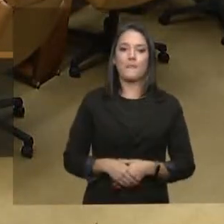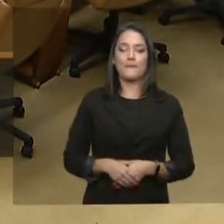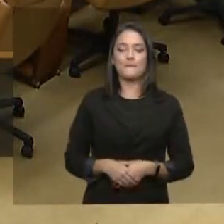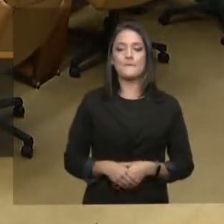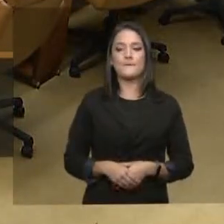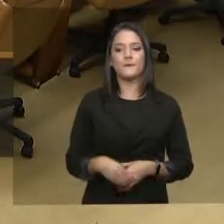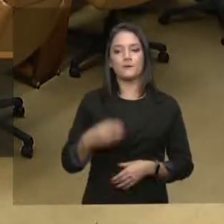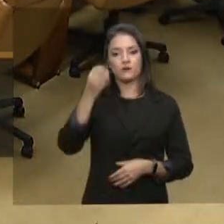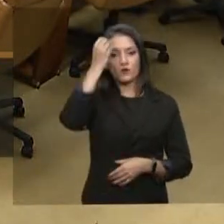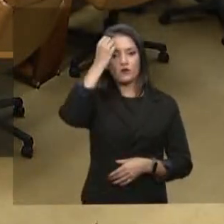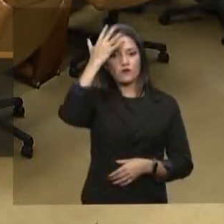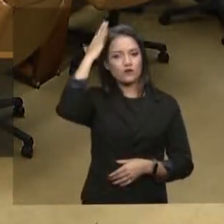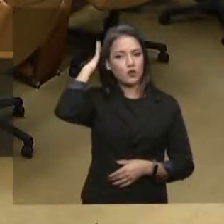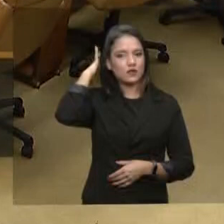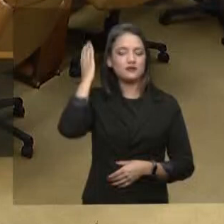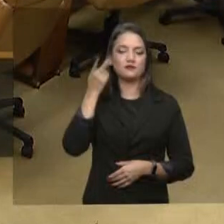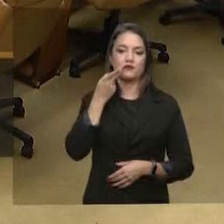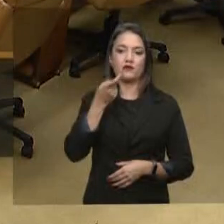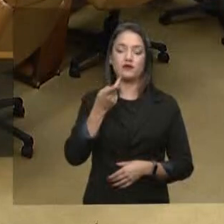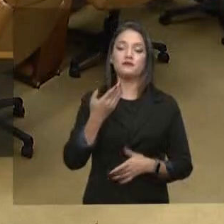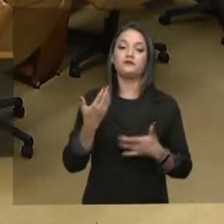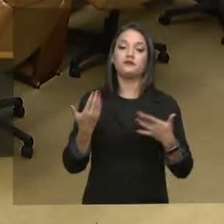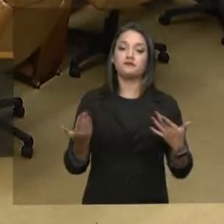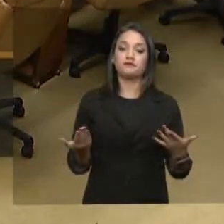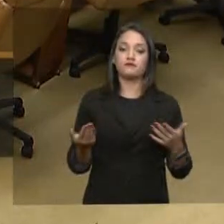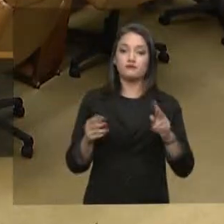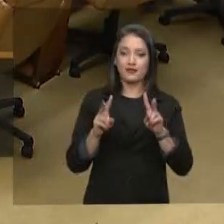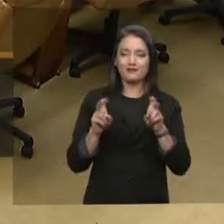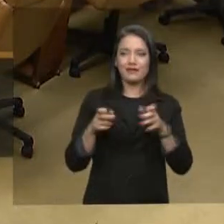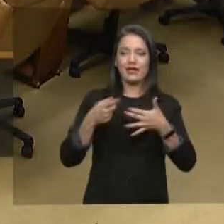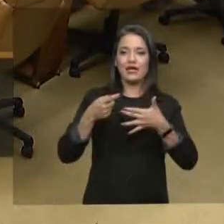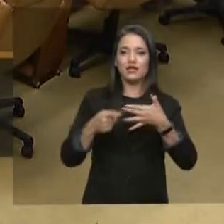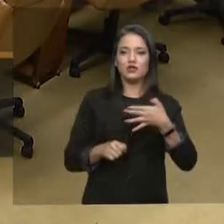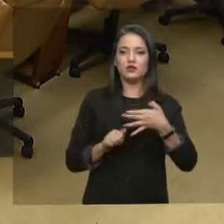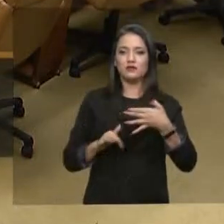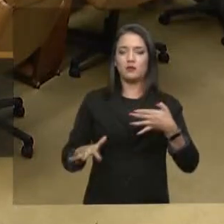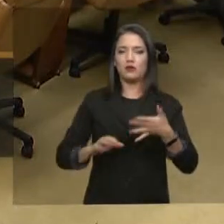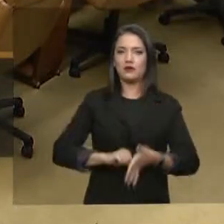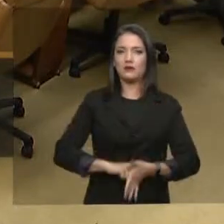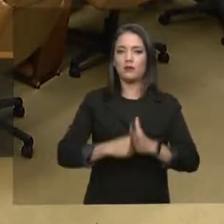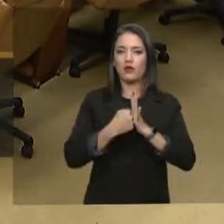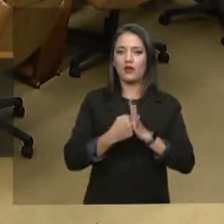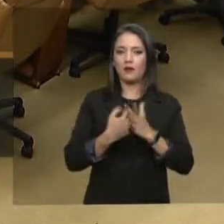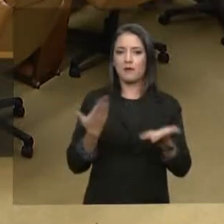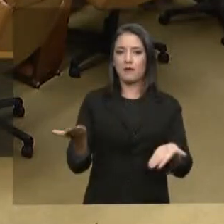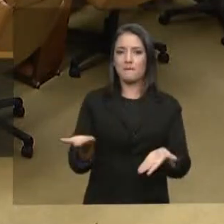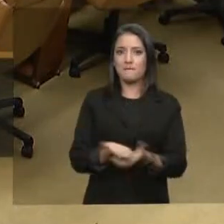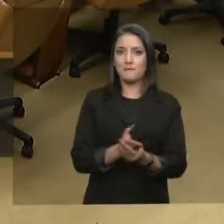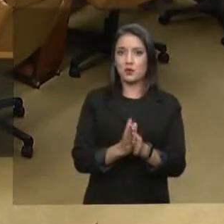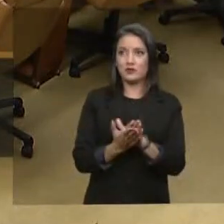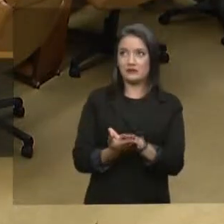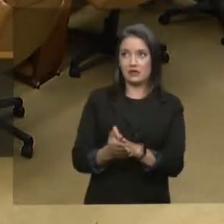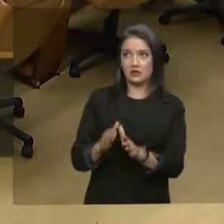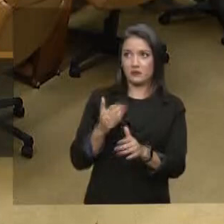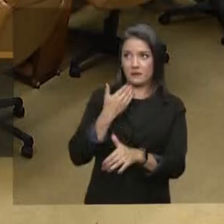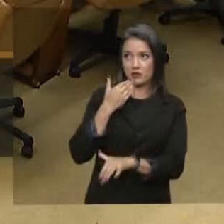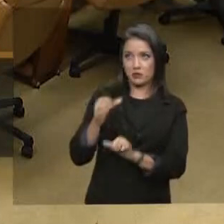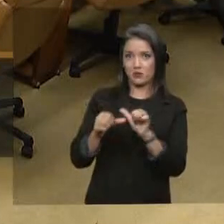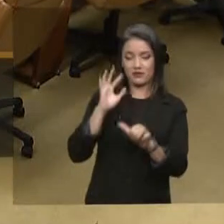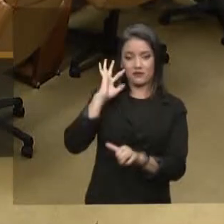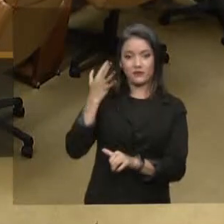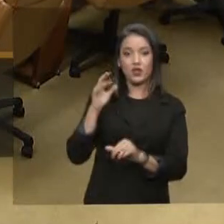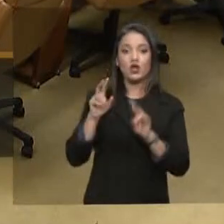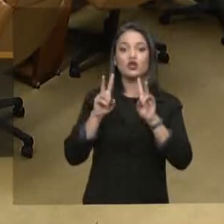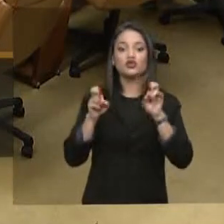formal, a jurisprudência, ela veda a ação decisória em relação